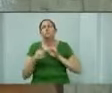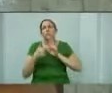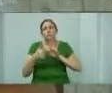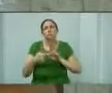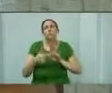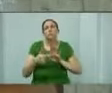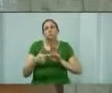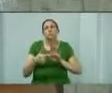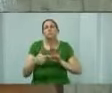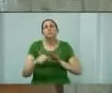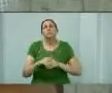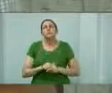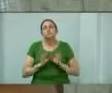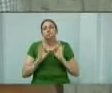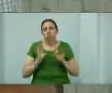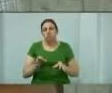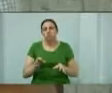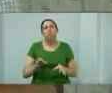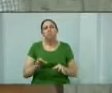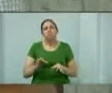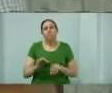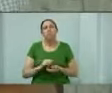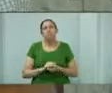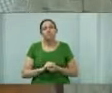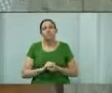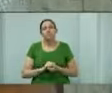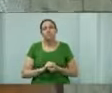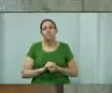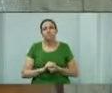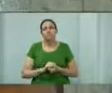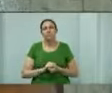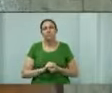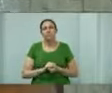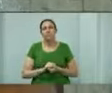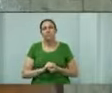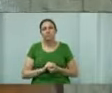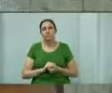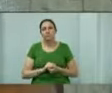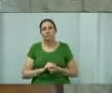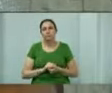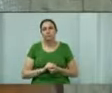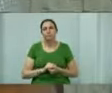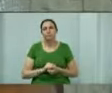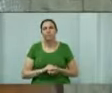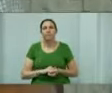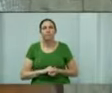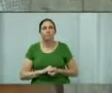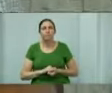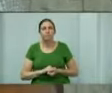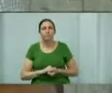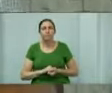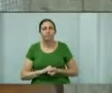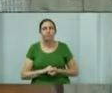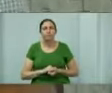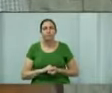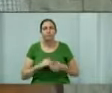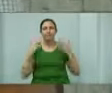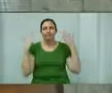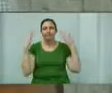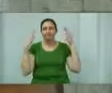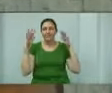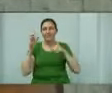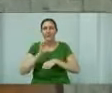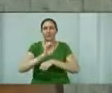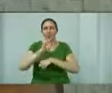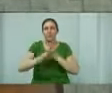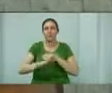Estamos à disposição aqui, tá? Podem contar conosco, e a gente quer o mesmo pela cidade de Erechim. Viva a capital da amizade. Bom dia